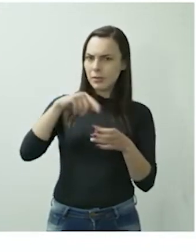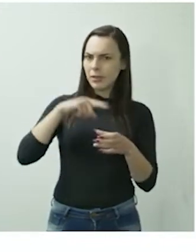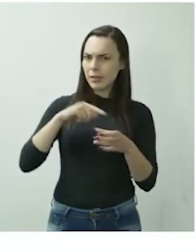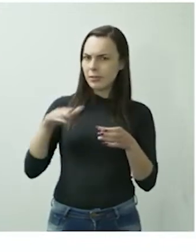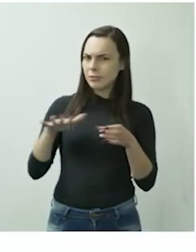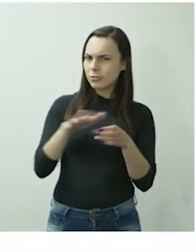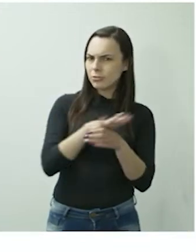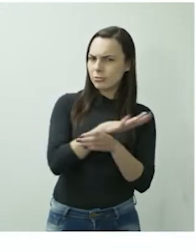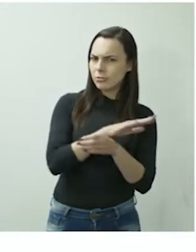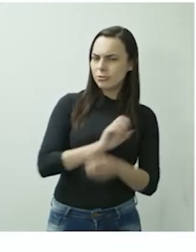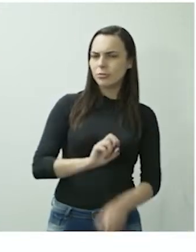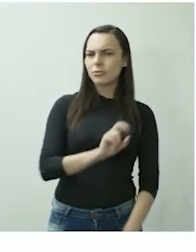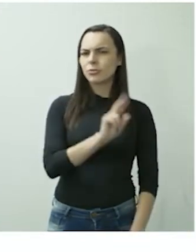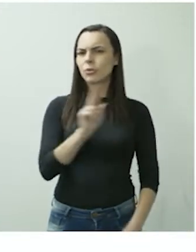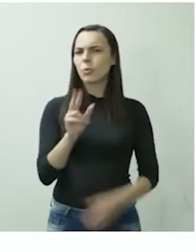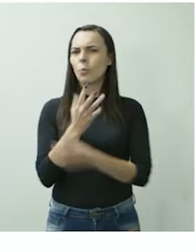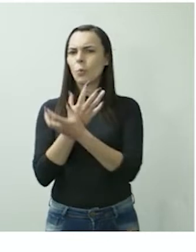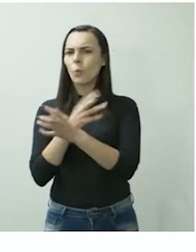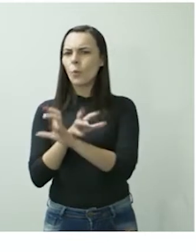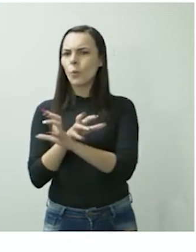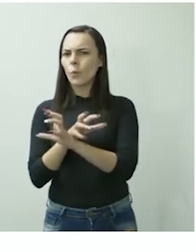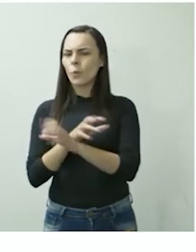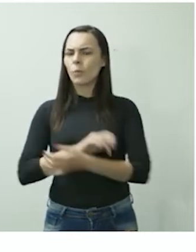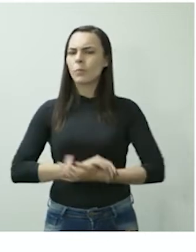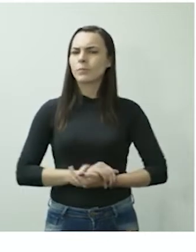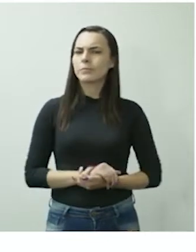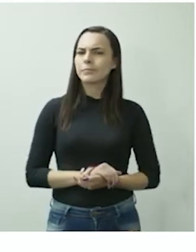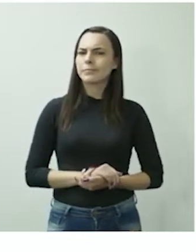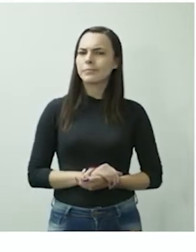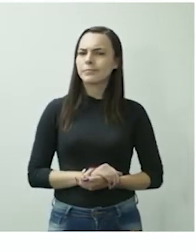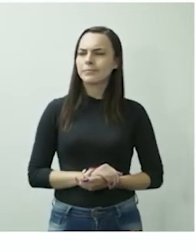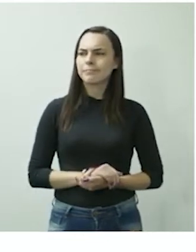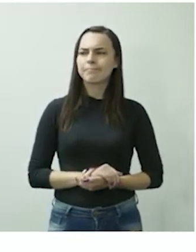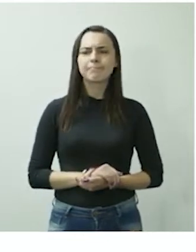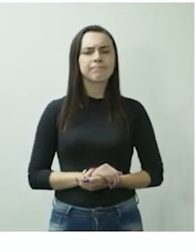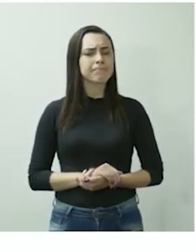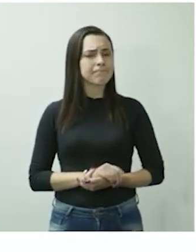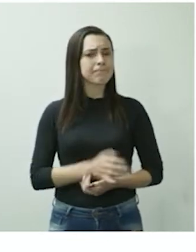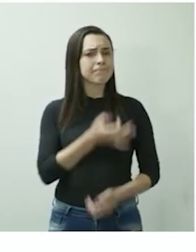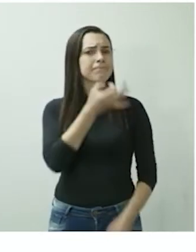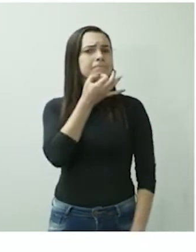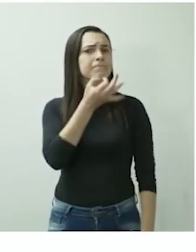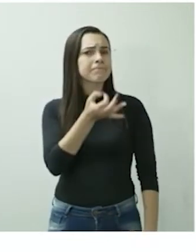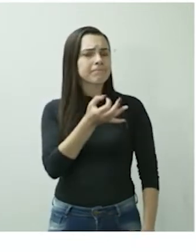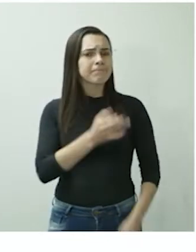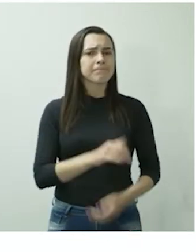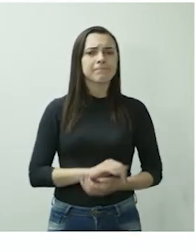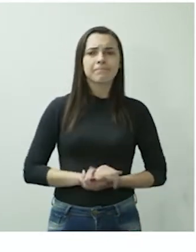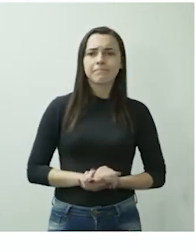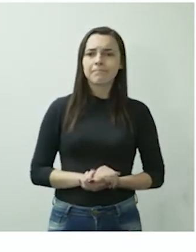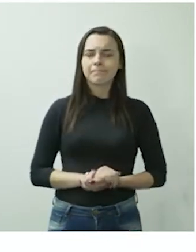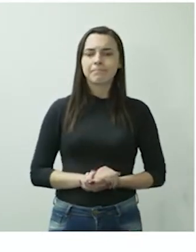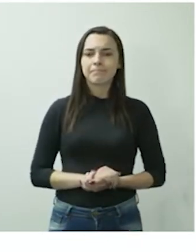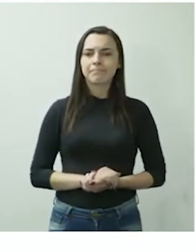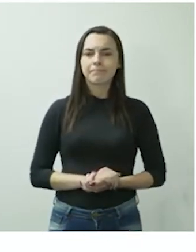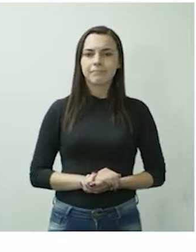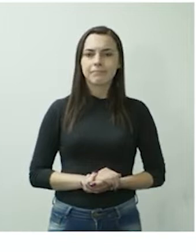cheio ou ele está vazio? O que vocês acham?